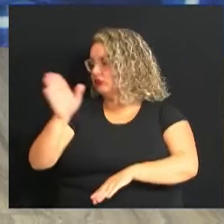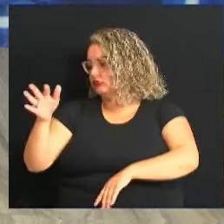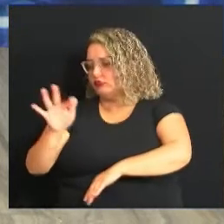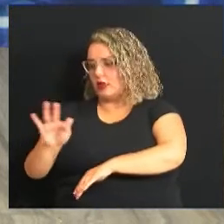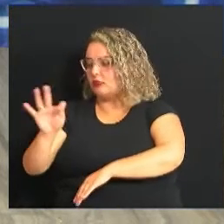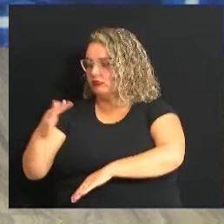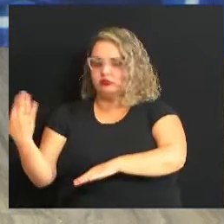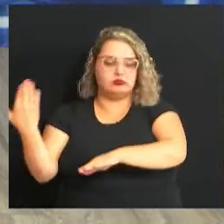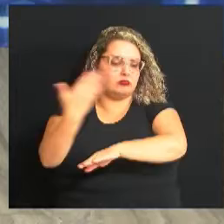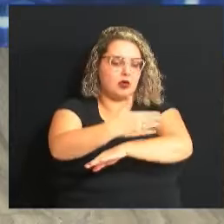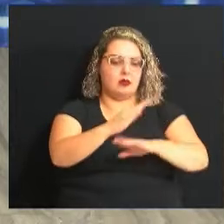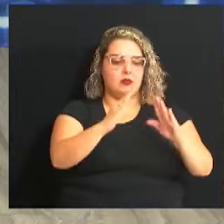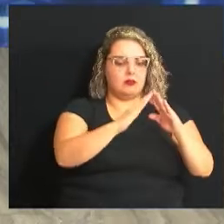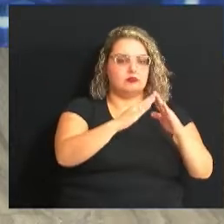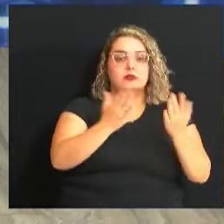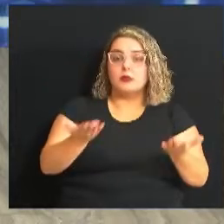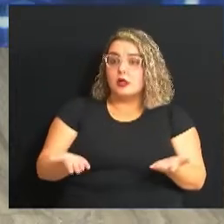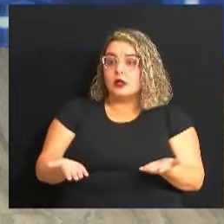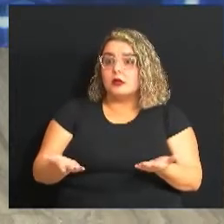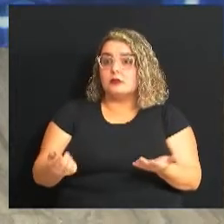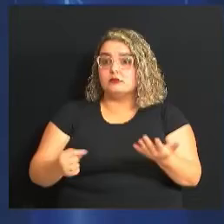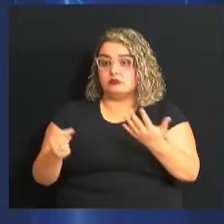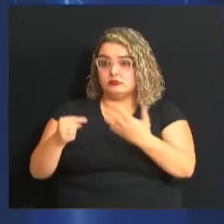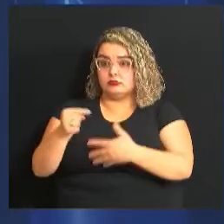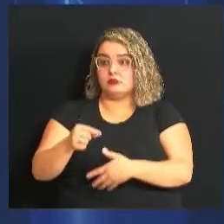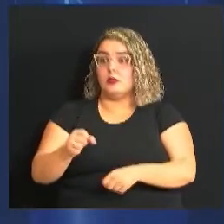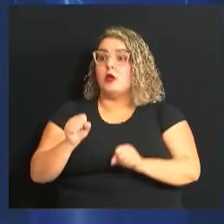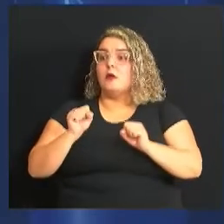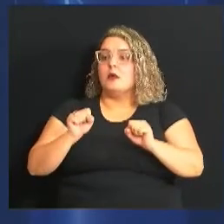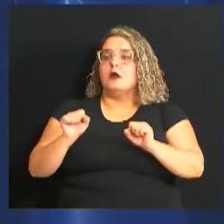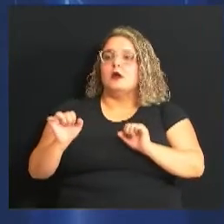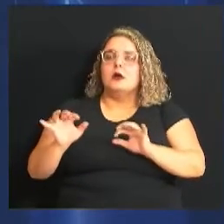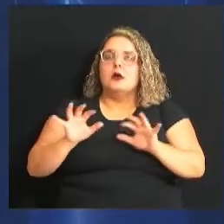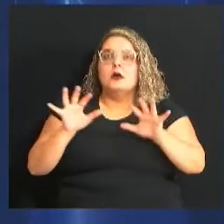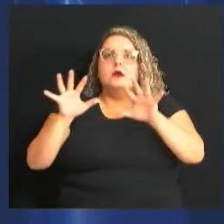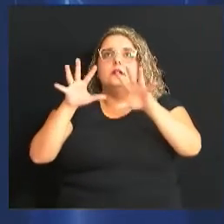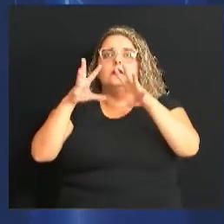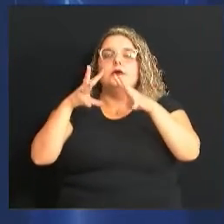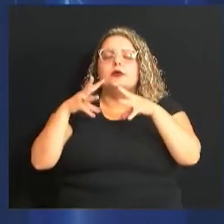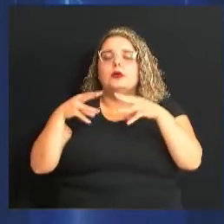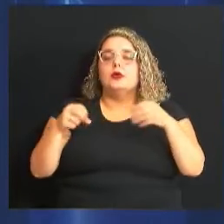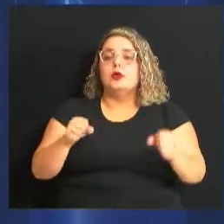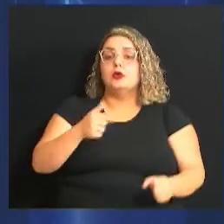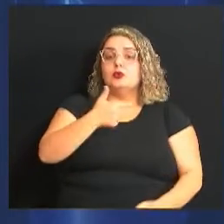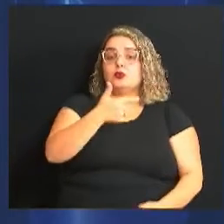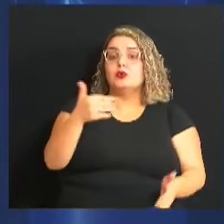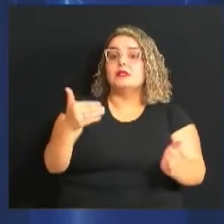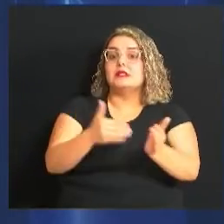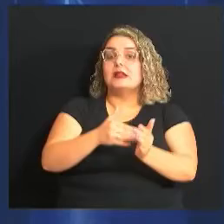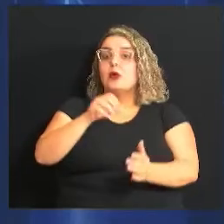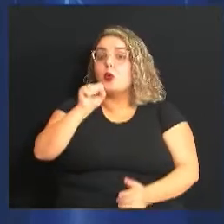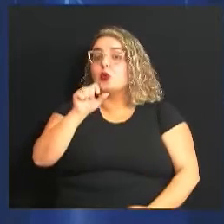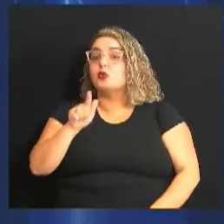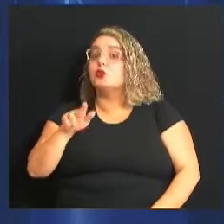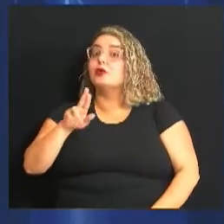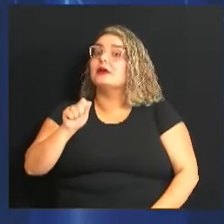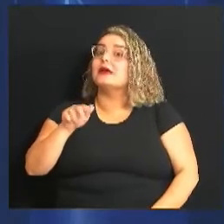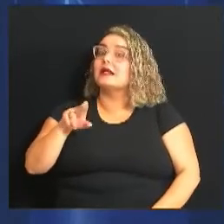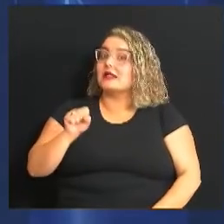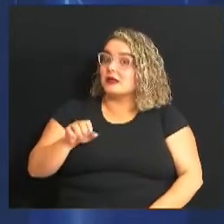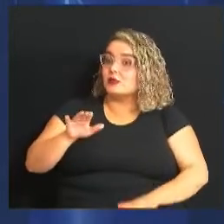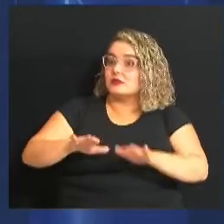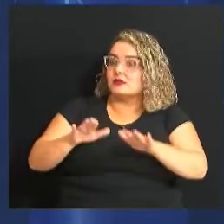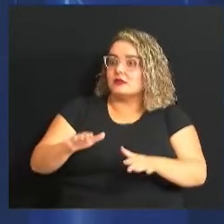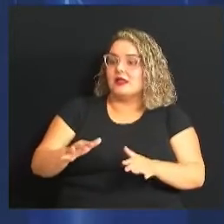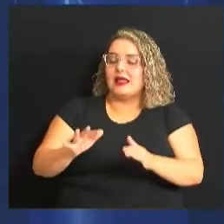árvores têm. A gente tem alguns elementos aqui, ó. Pode refrescar o ar entre 2 e 8 graus, dependendo da vegetação, filtra